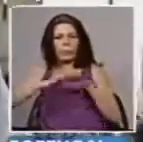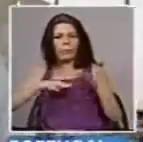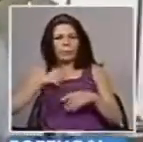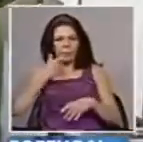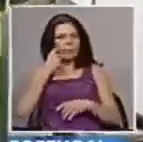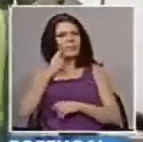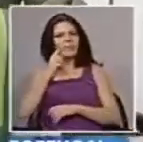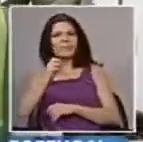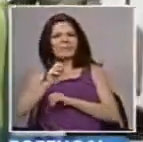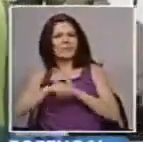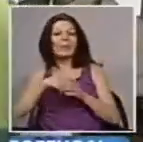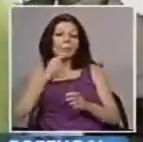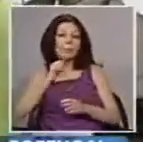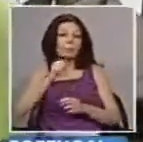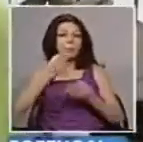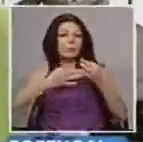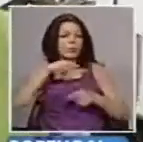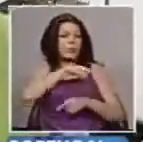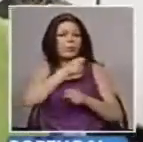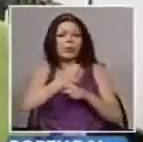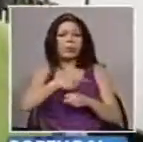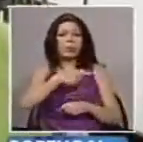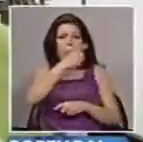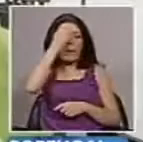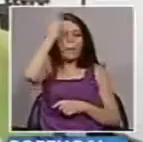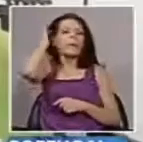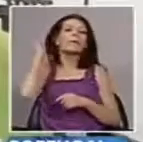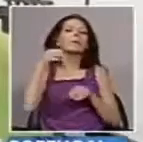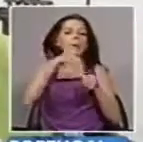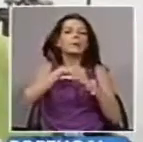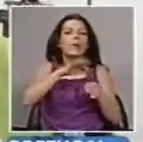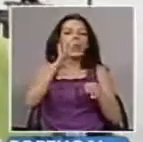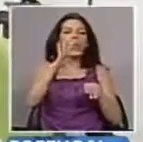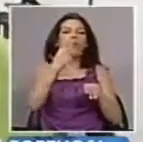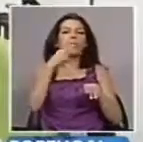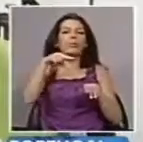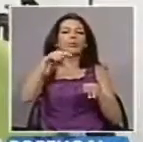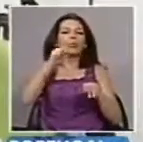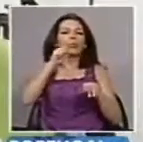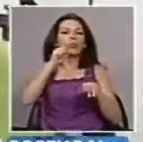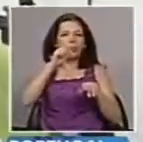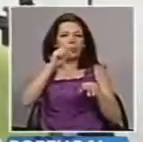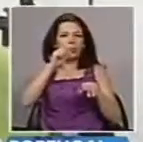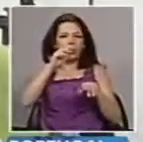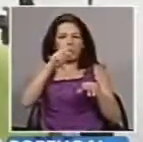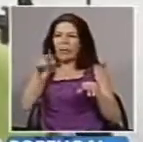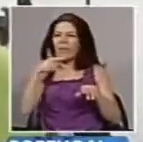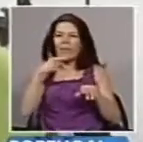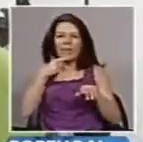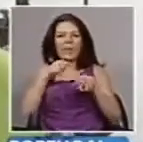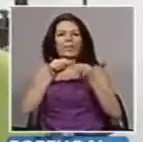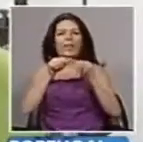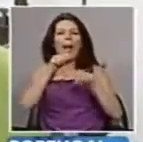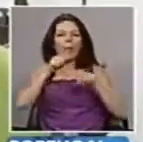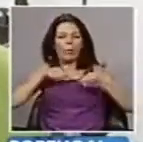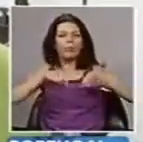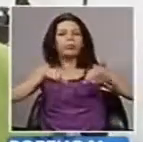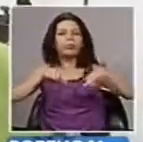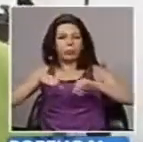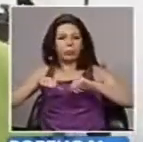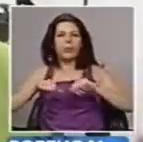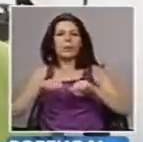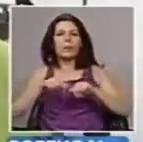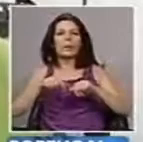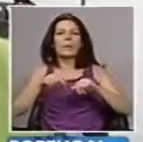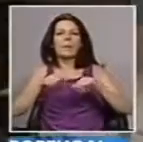muito moderna. Exatamente, mecanicamente. Estamos a semear fucho. Como você falou do sistema de rega, é um sistema de rega em hidroponia